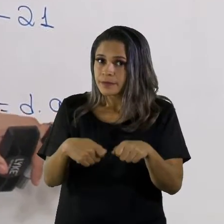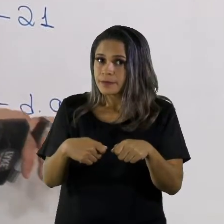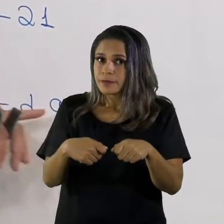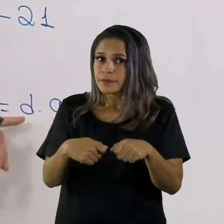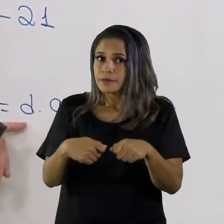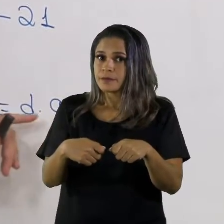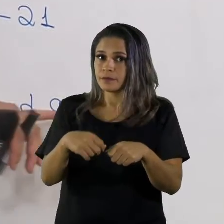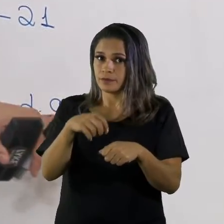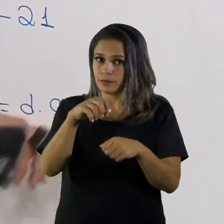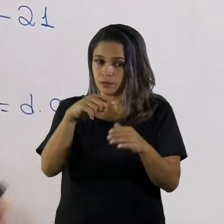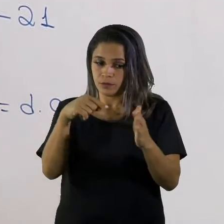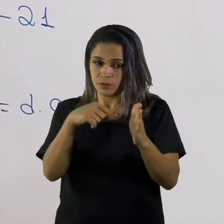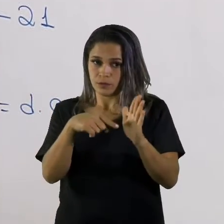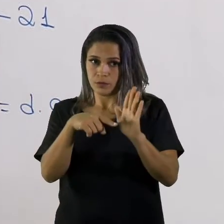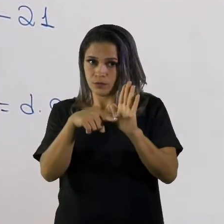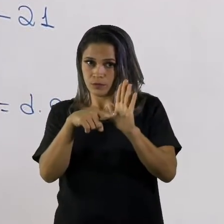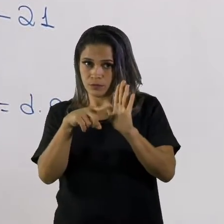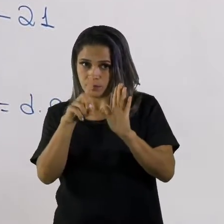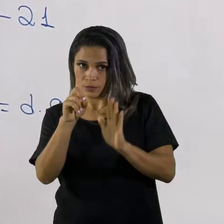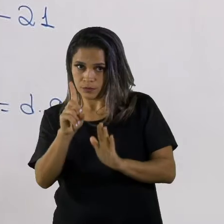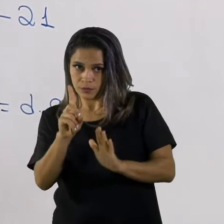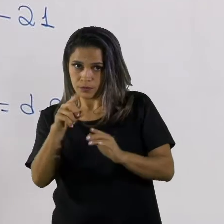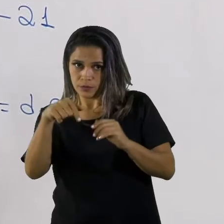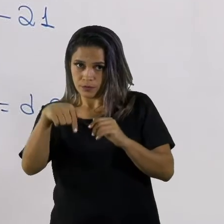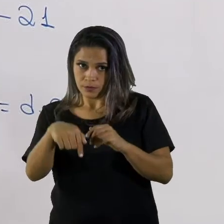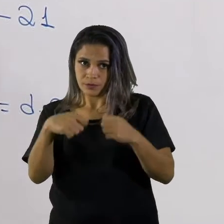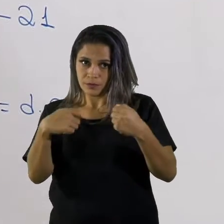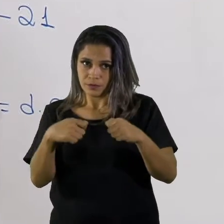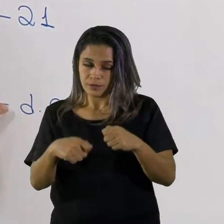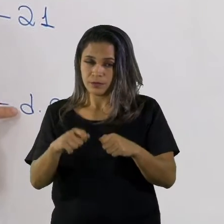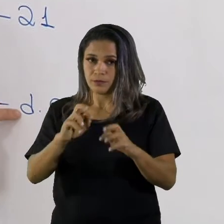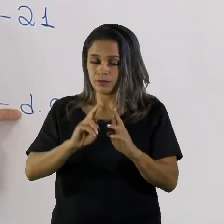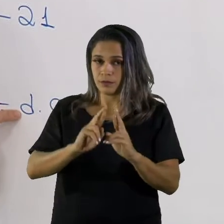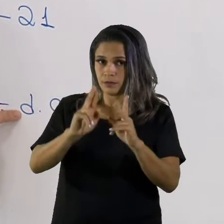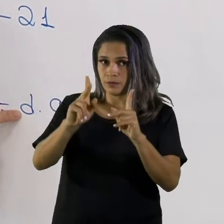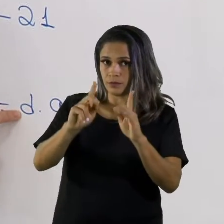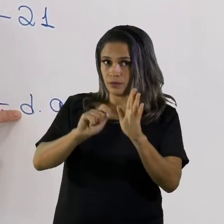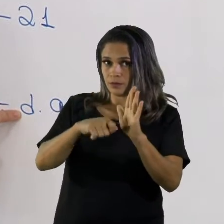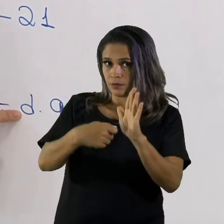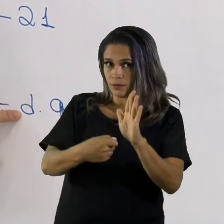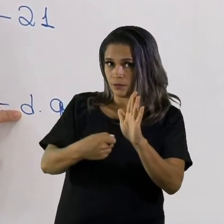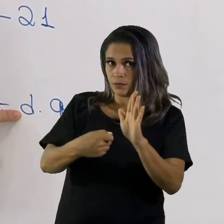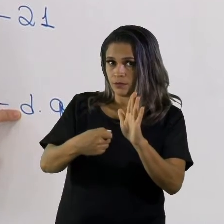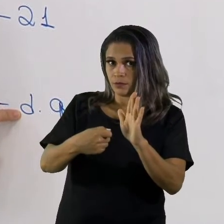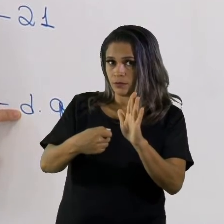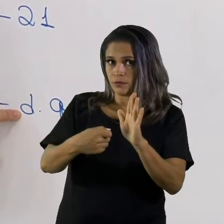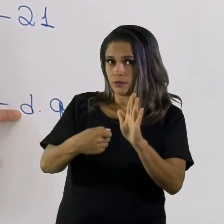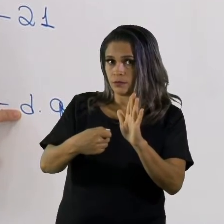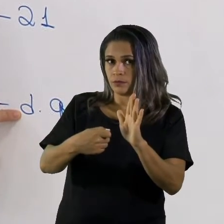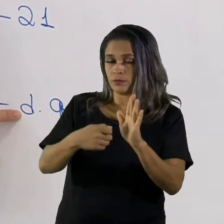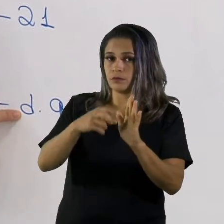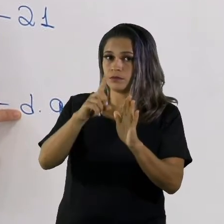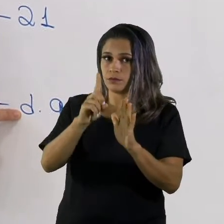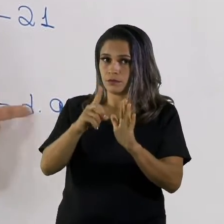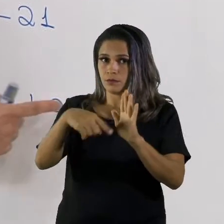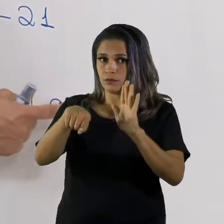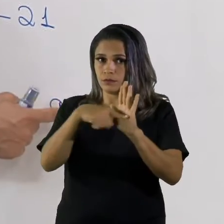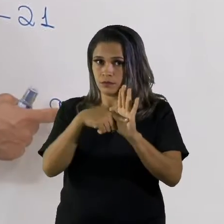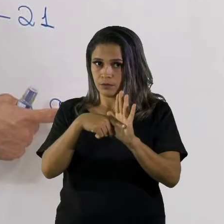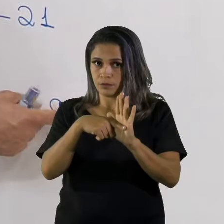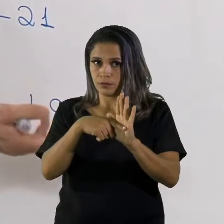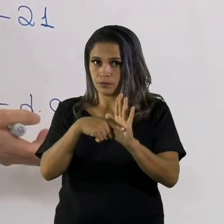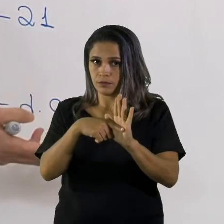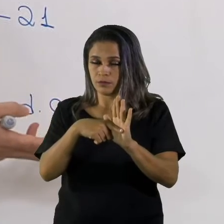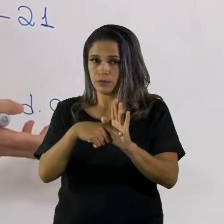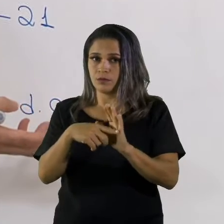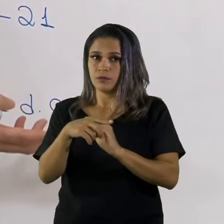de D e Q sejam diferentes. Por exemplo, se o sinal do D for negativo, o Q tem que